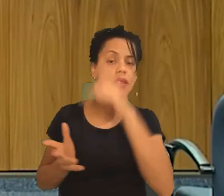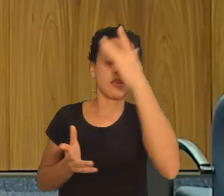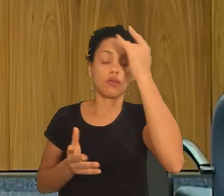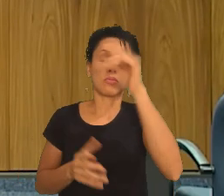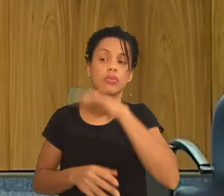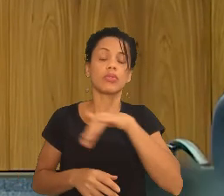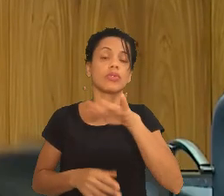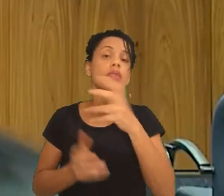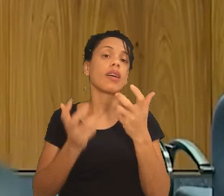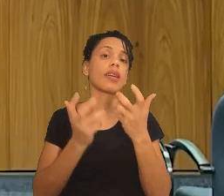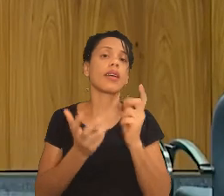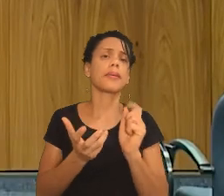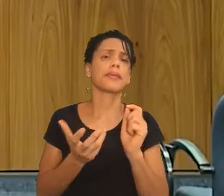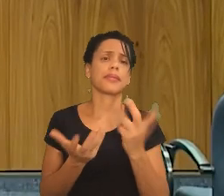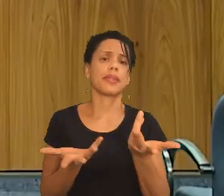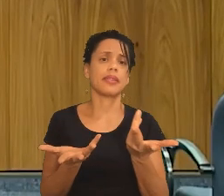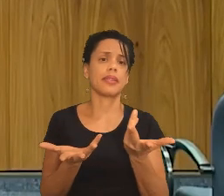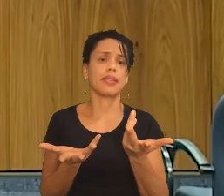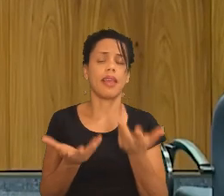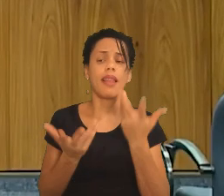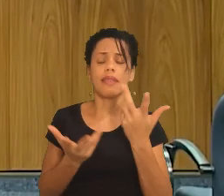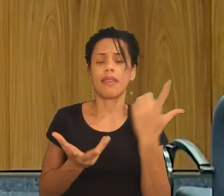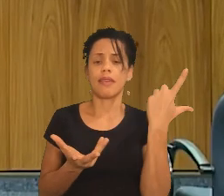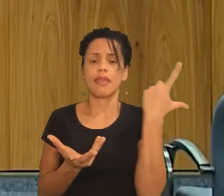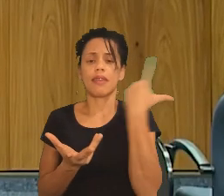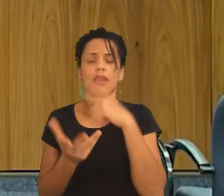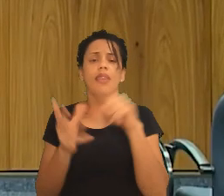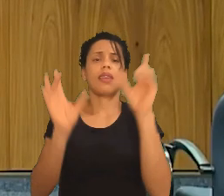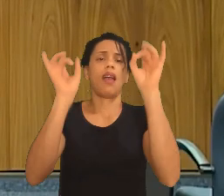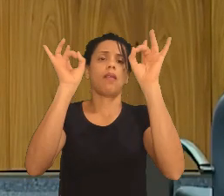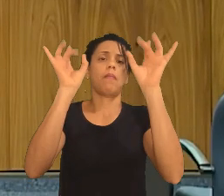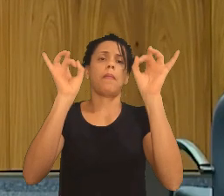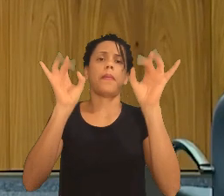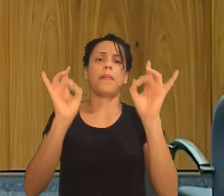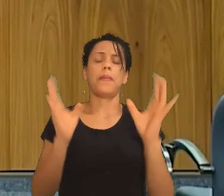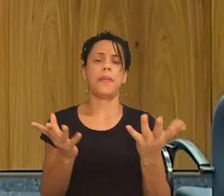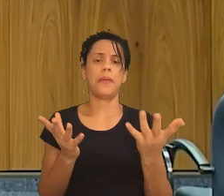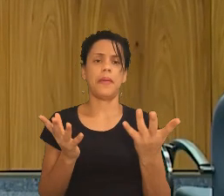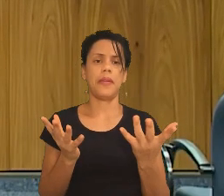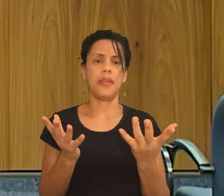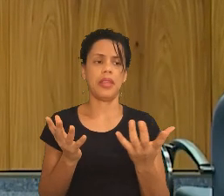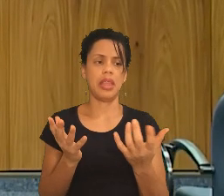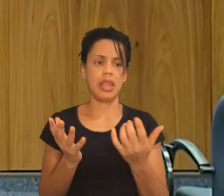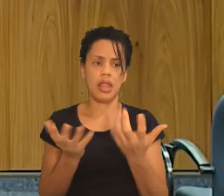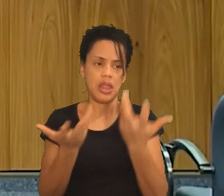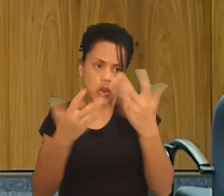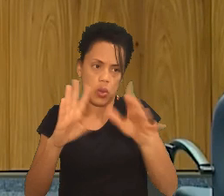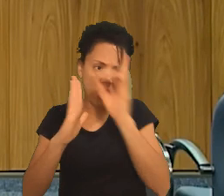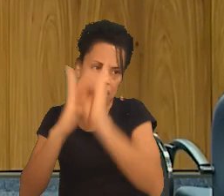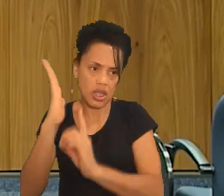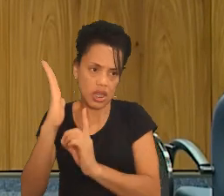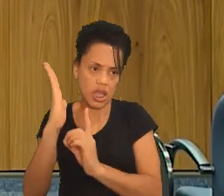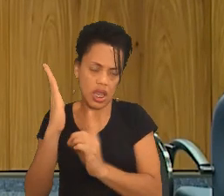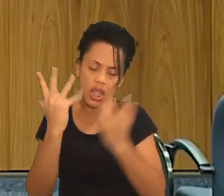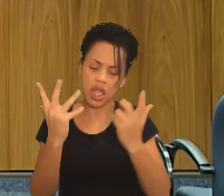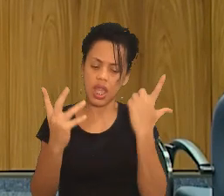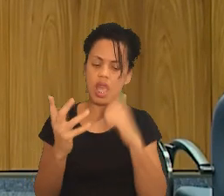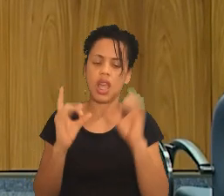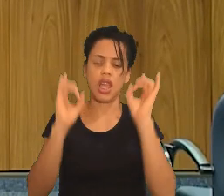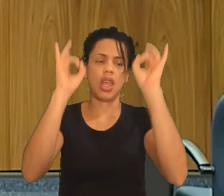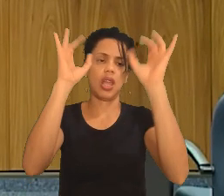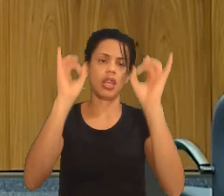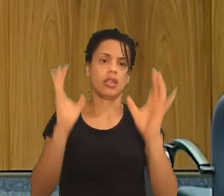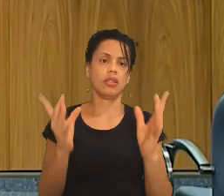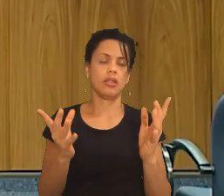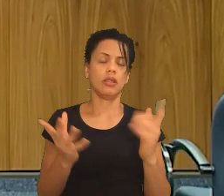aí está querendo privilégio e não direito. E aí eu não